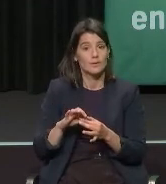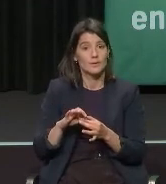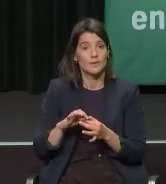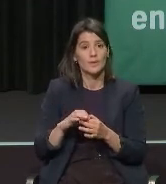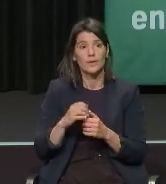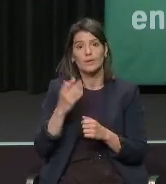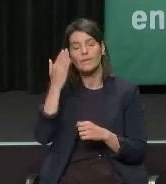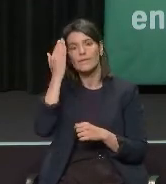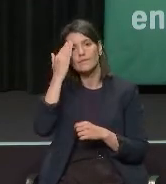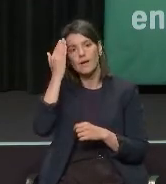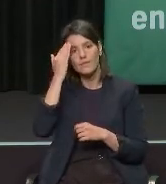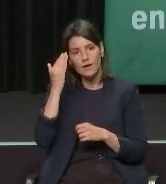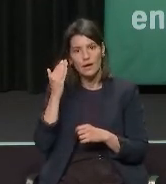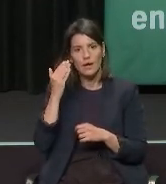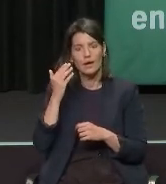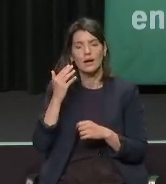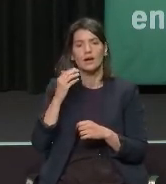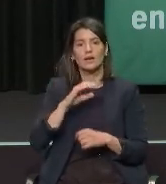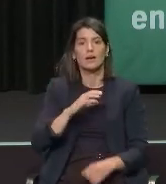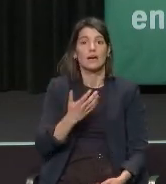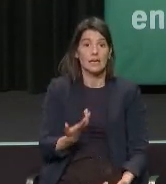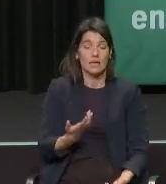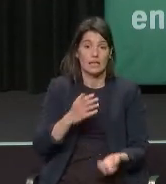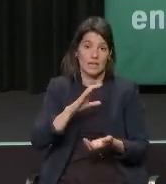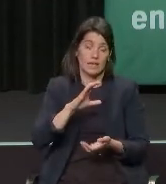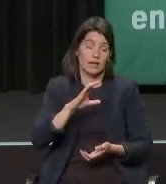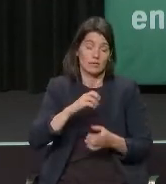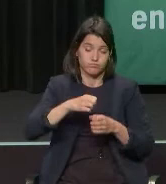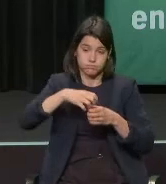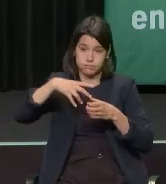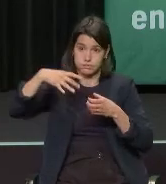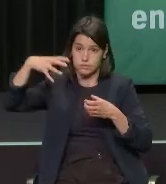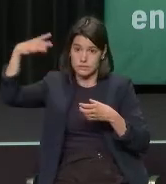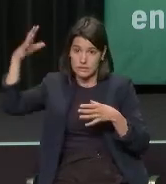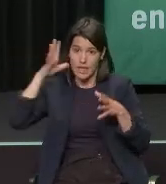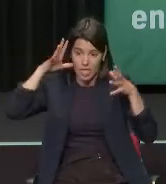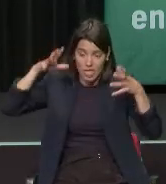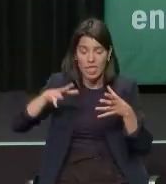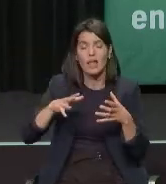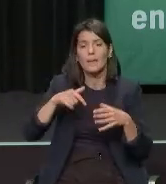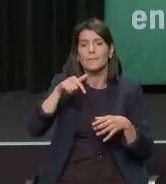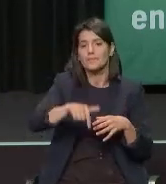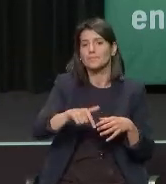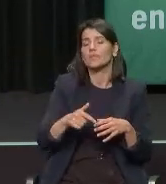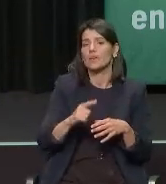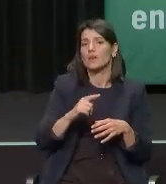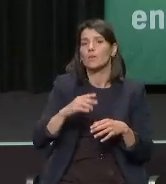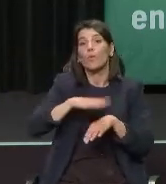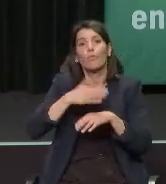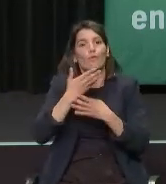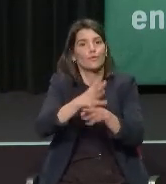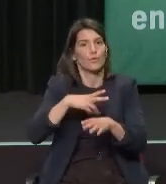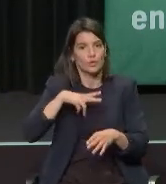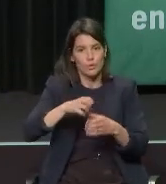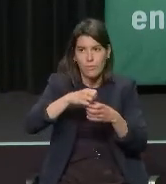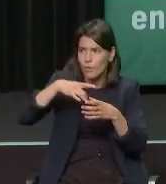uma estimativa das emissões de gases com efeito estufa resultantes dos incêndios em Portugal.